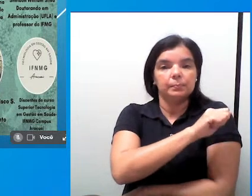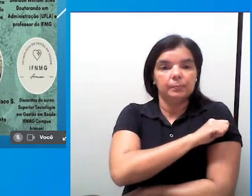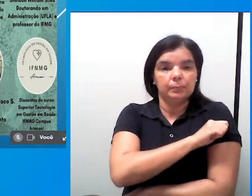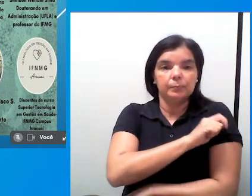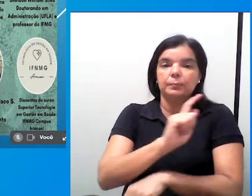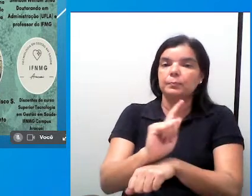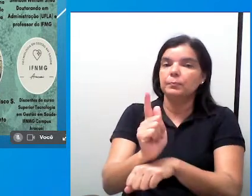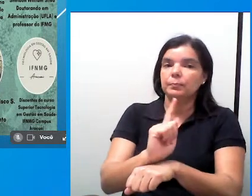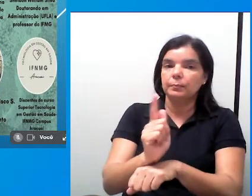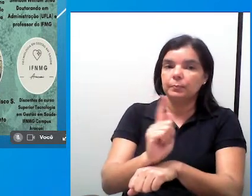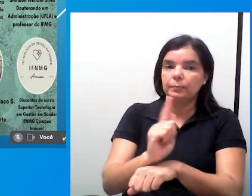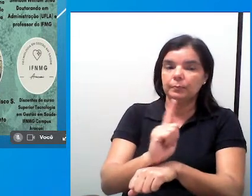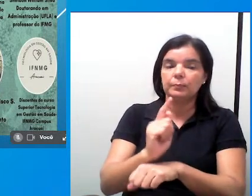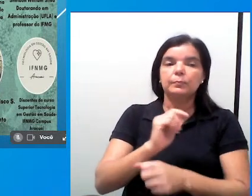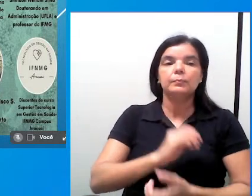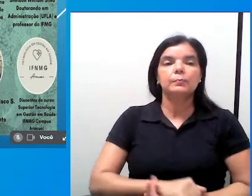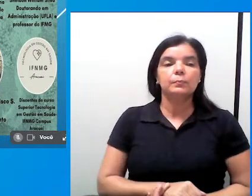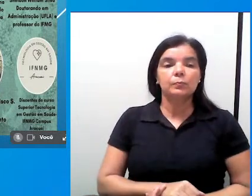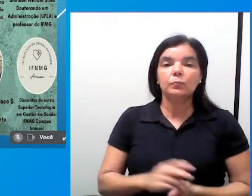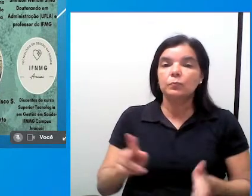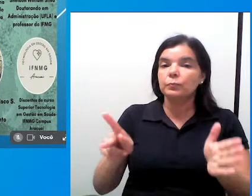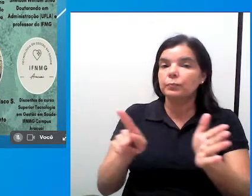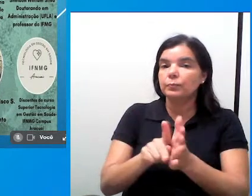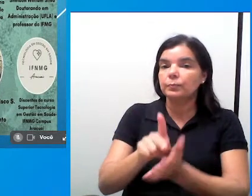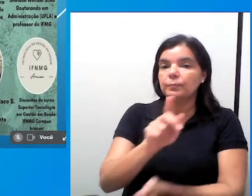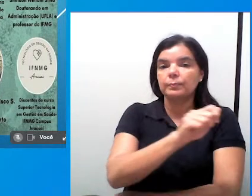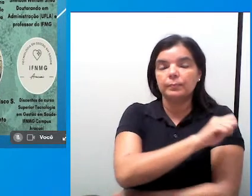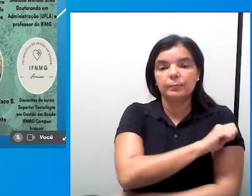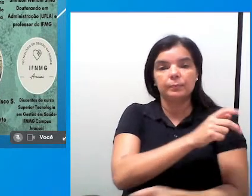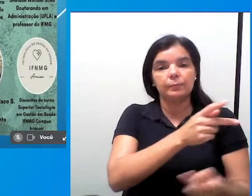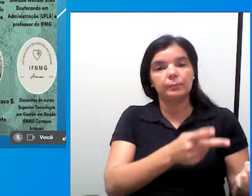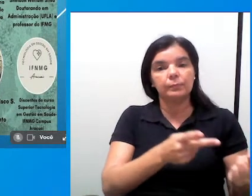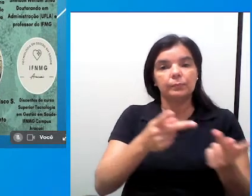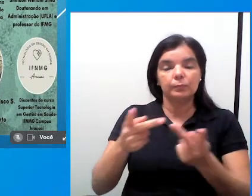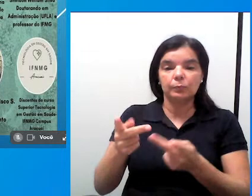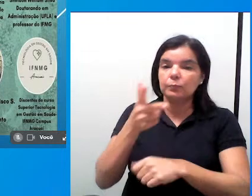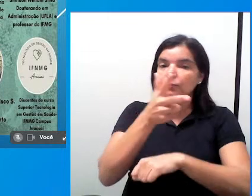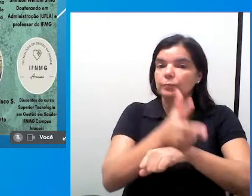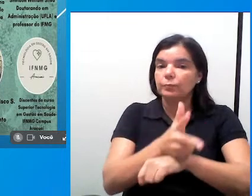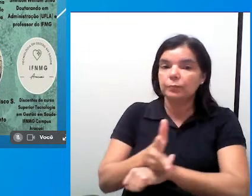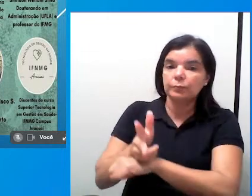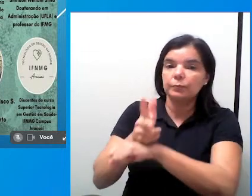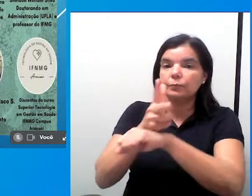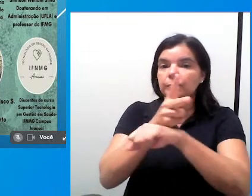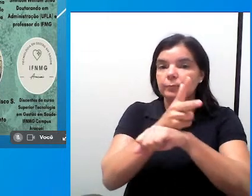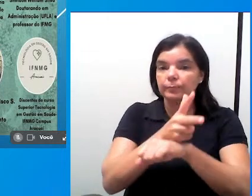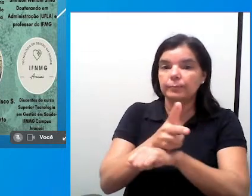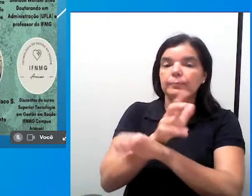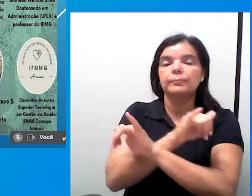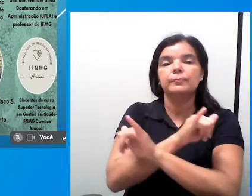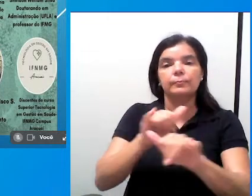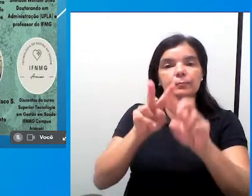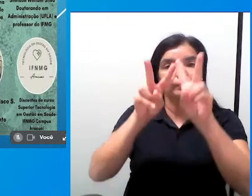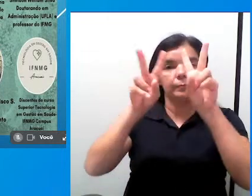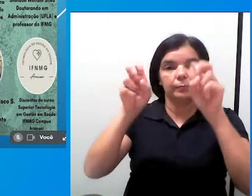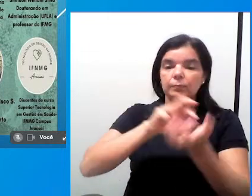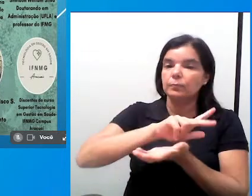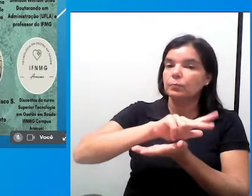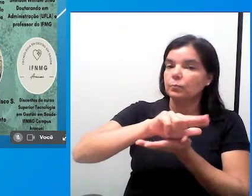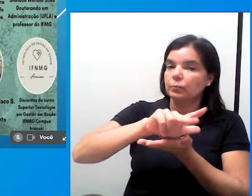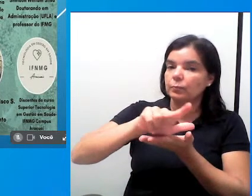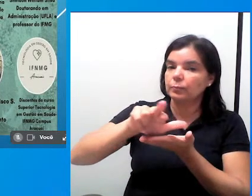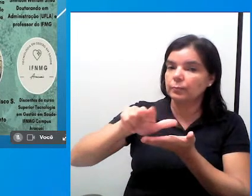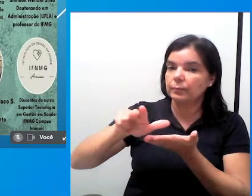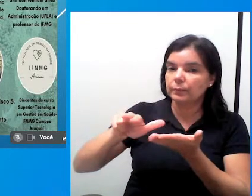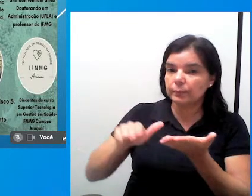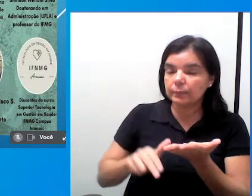gestão. Os próprios alunos foram convidados a produzir vídeos informativos sobre assuntos diversos, não só da Covid,